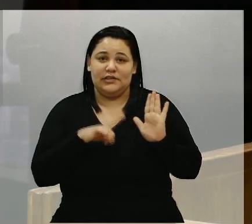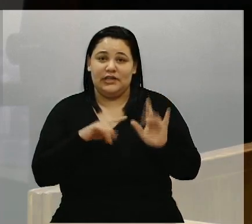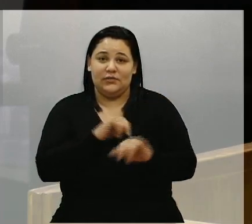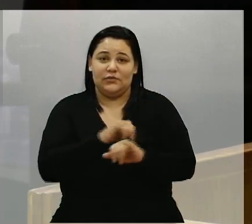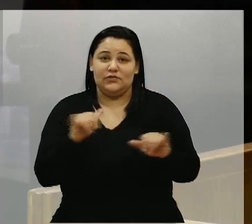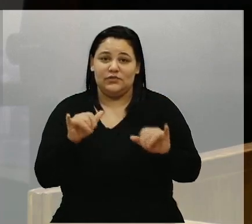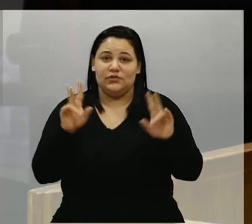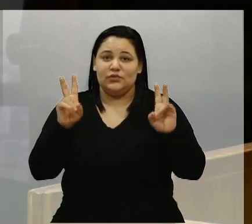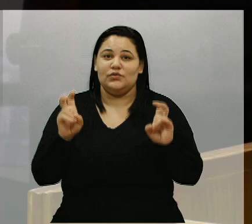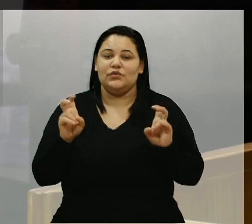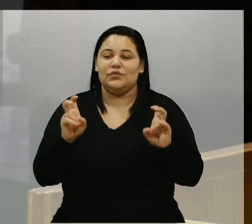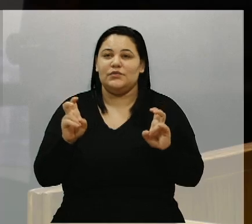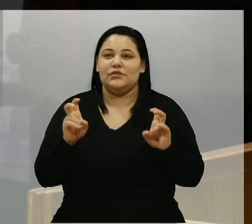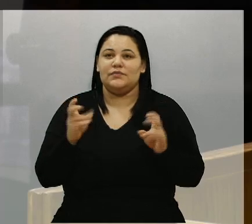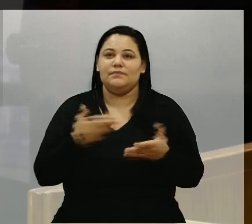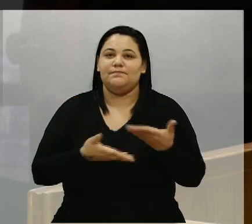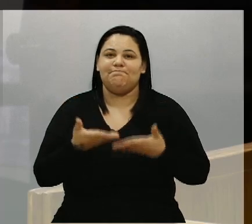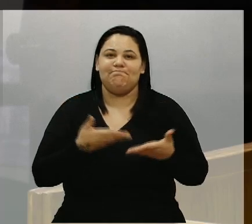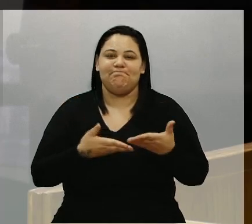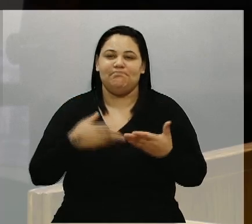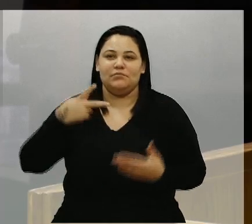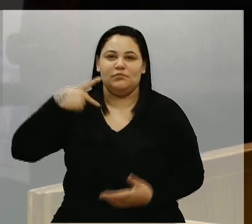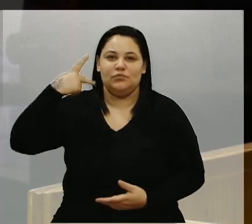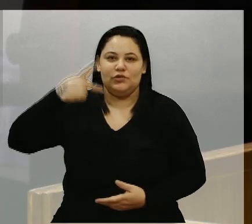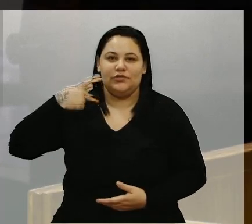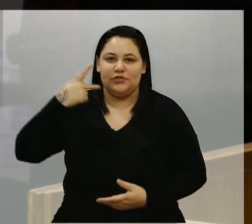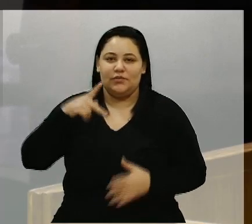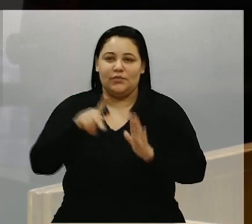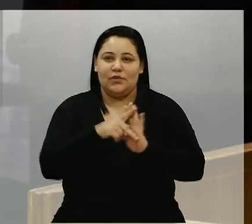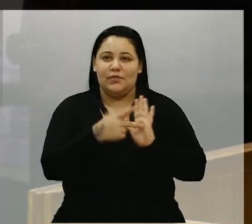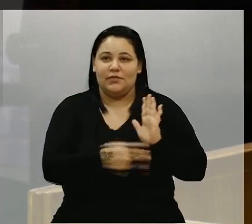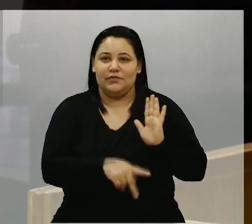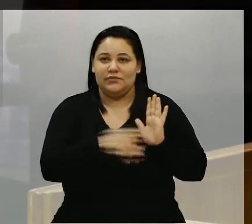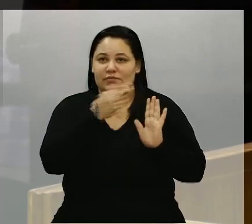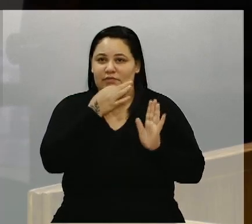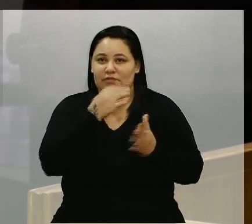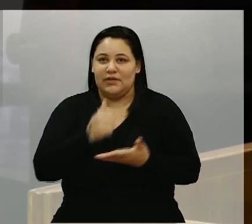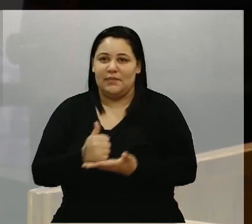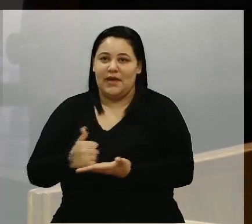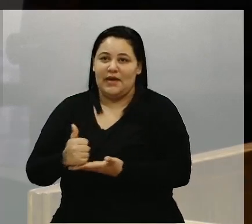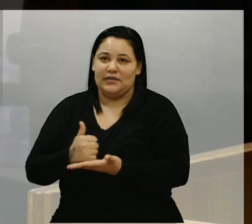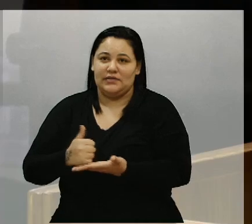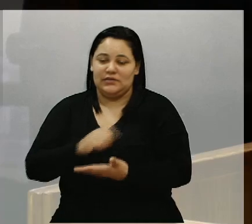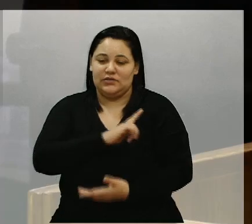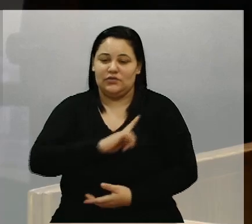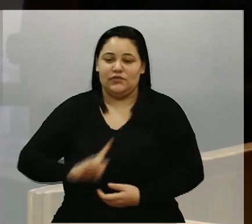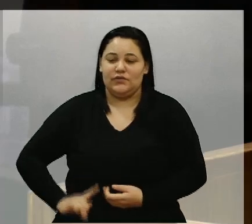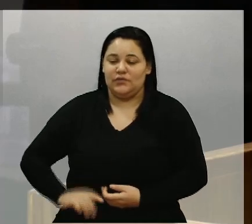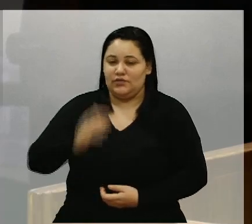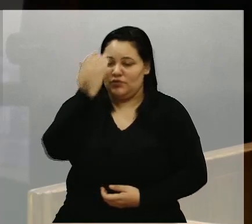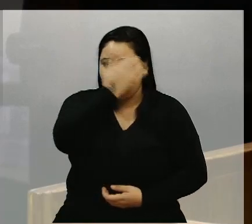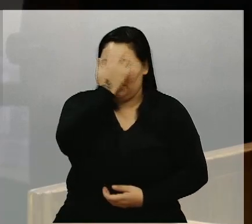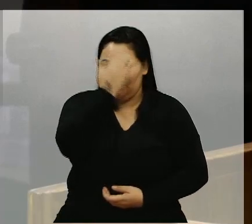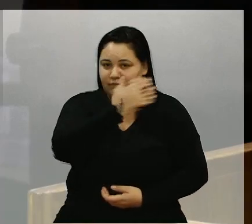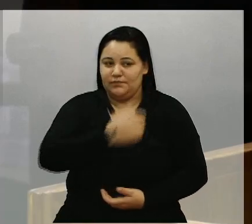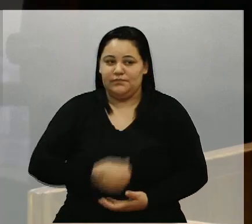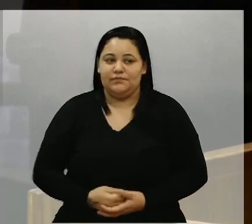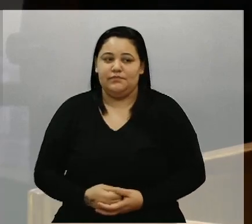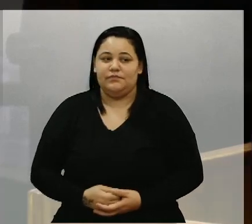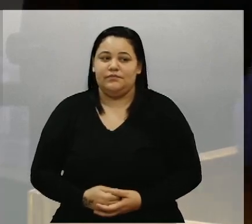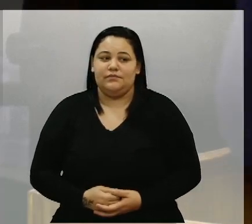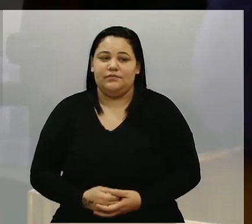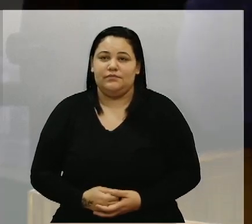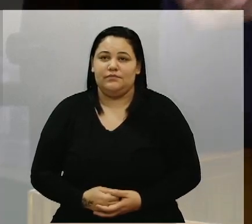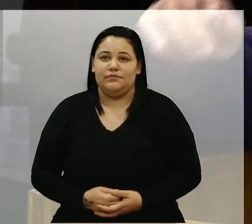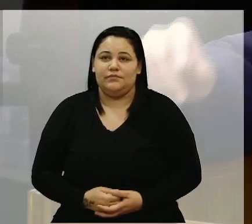sobre articulações políticas do nosso município, da base do governo Adiló. E eu acho que as fotos